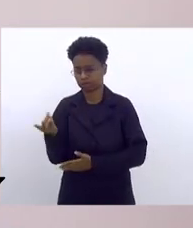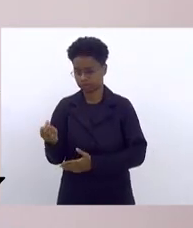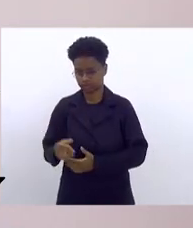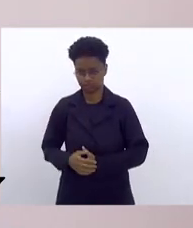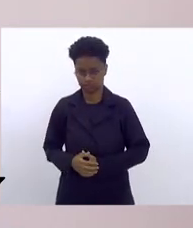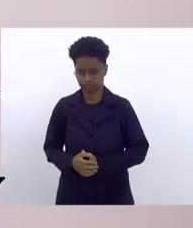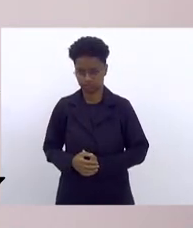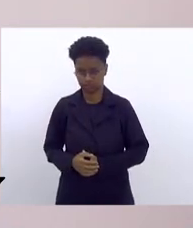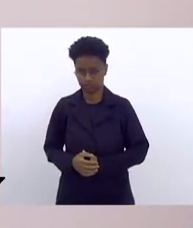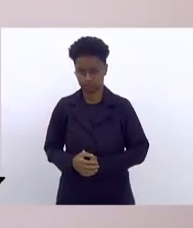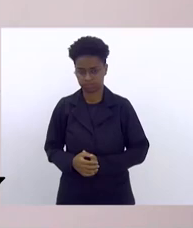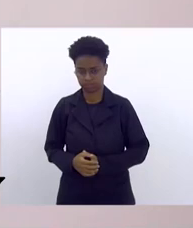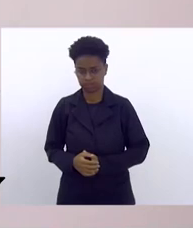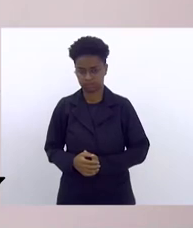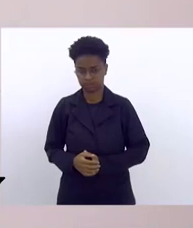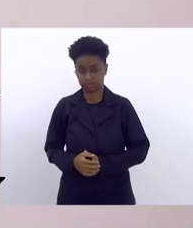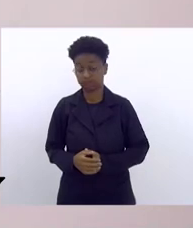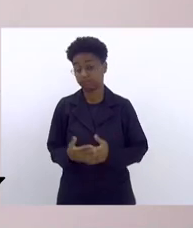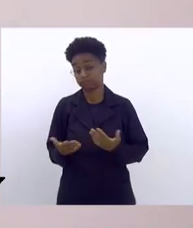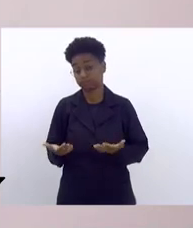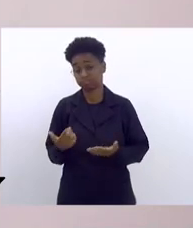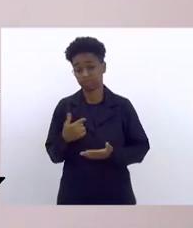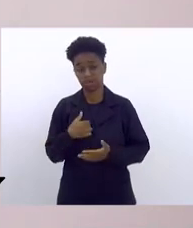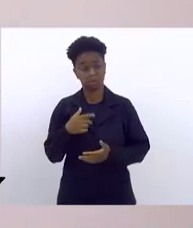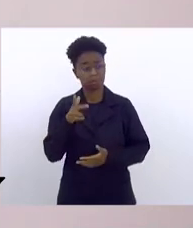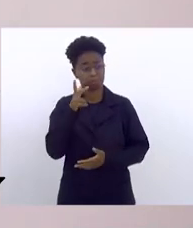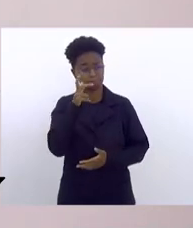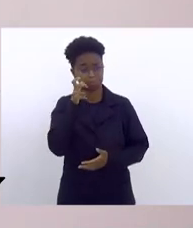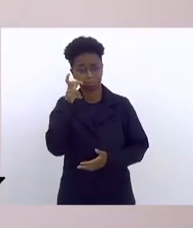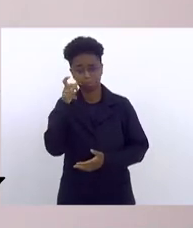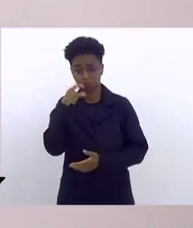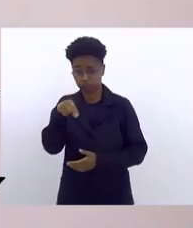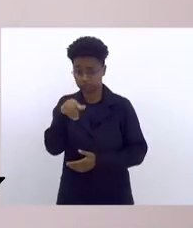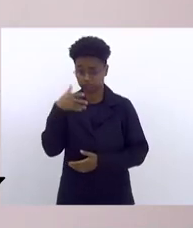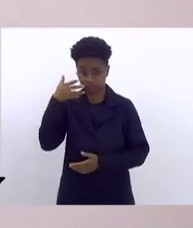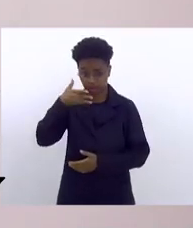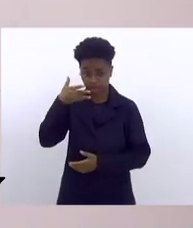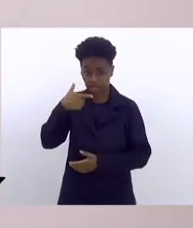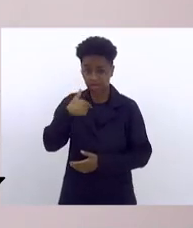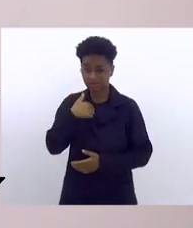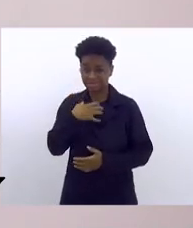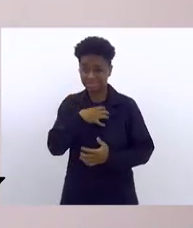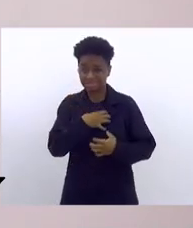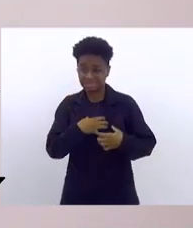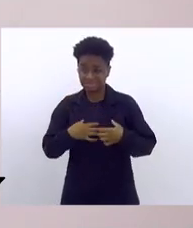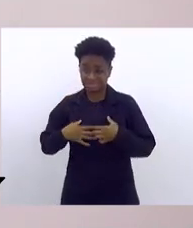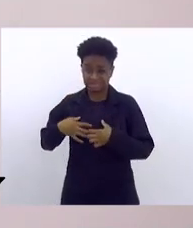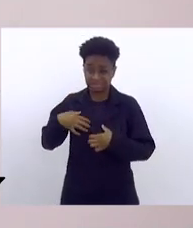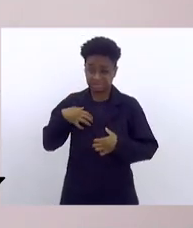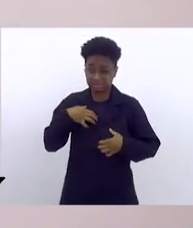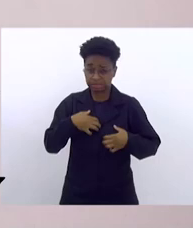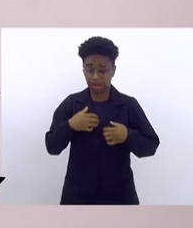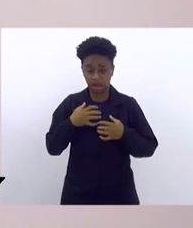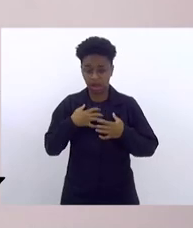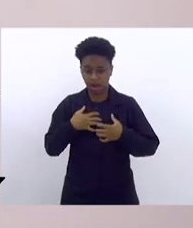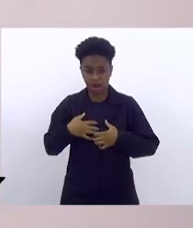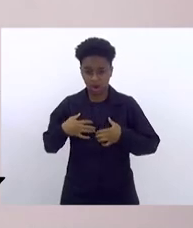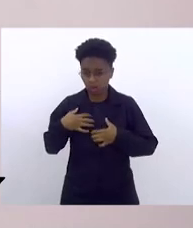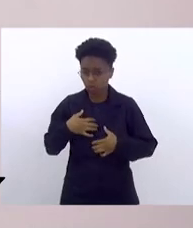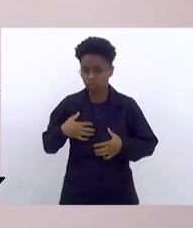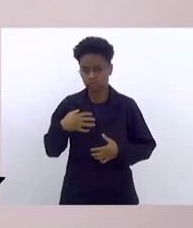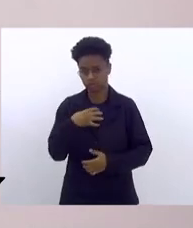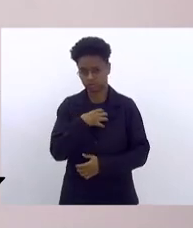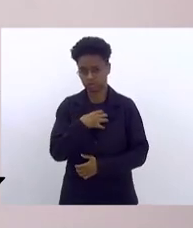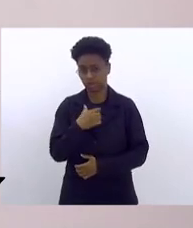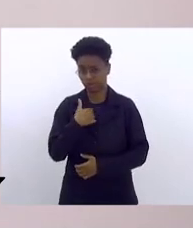e assim enquanto eu ouvia todos aqui eu fui tomada por uma angústia enorme e